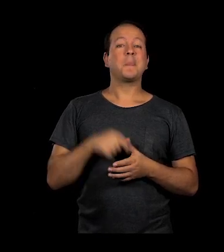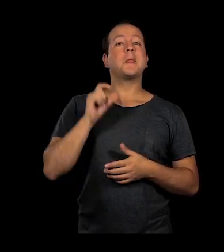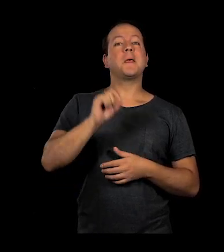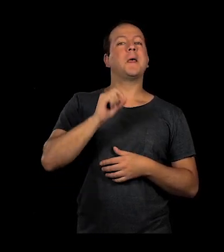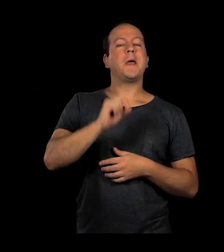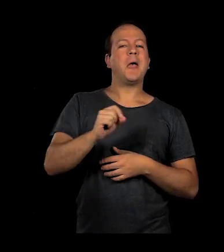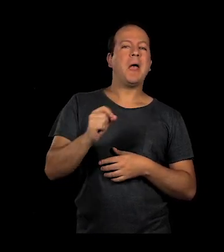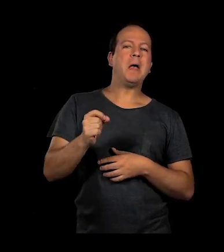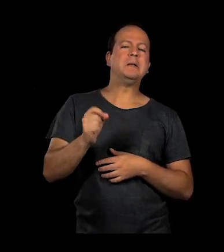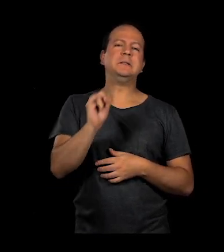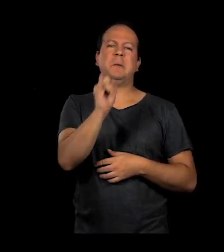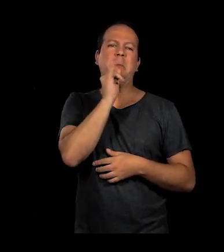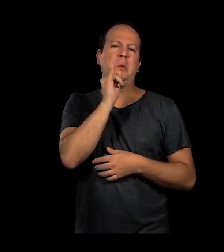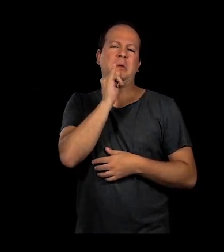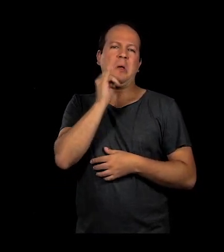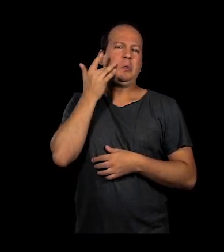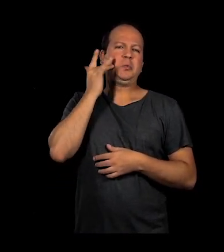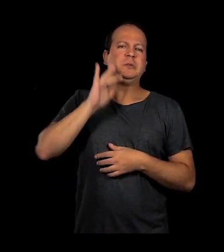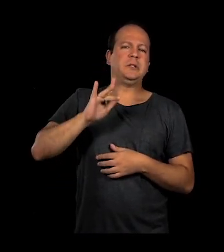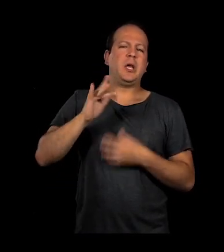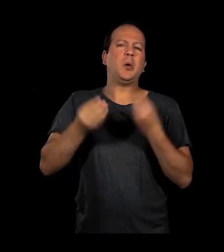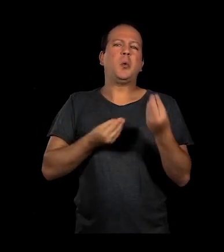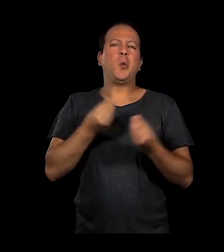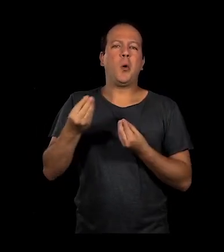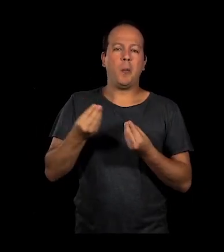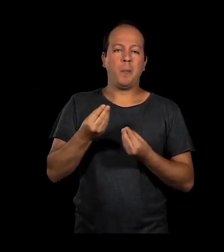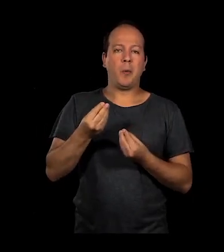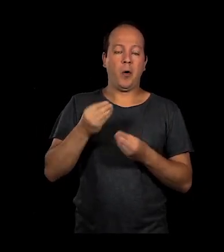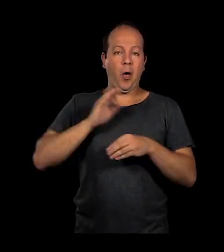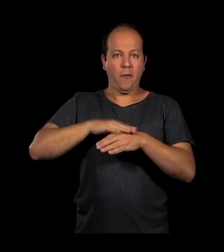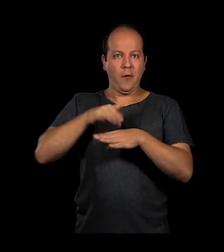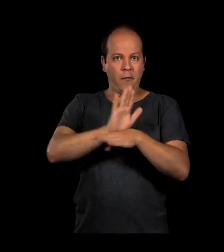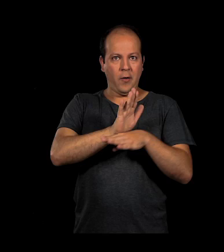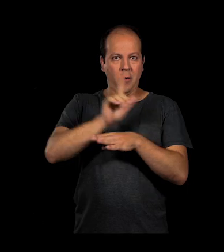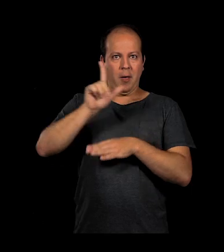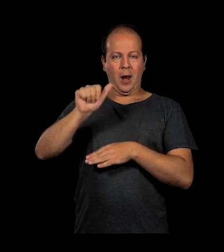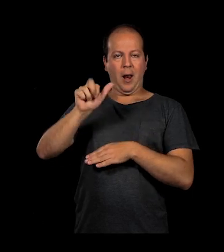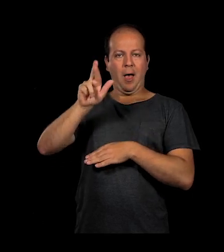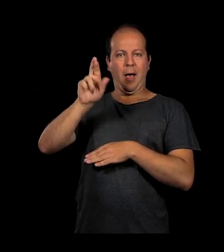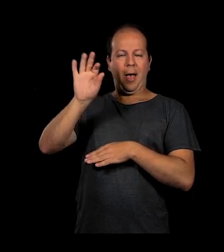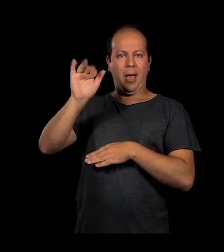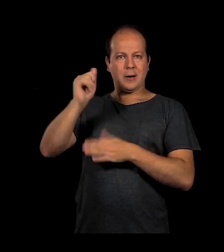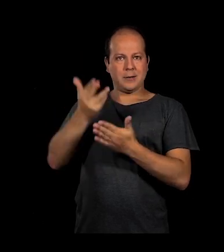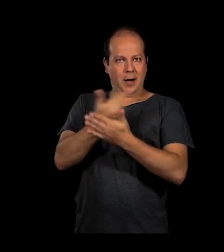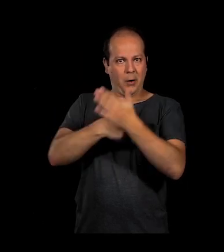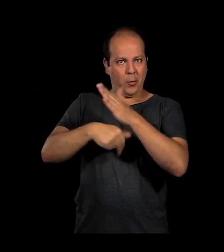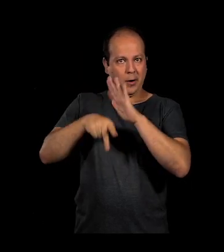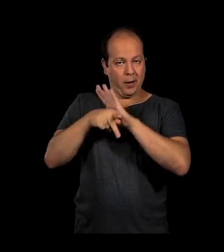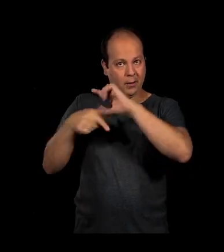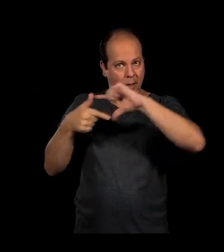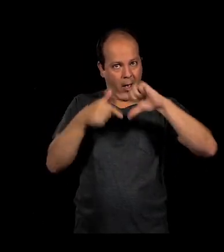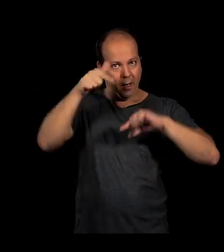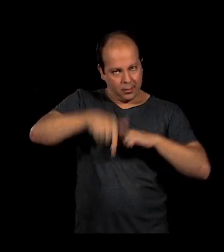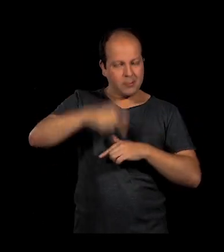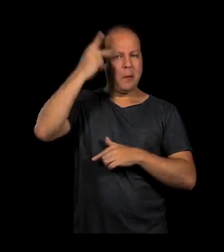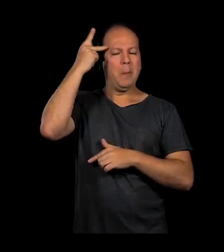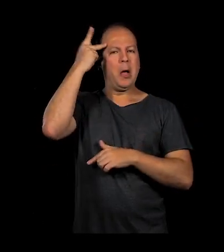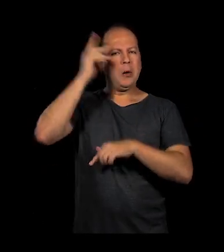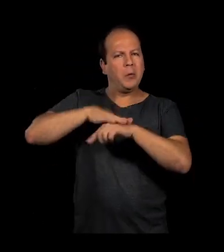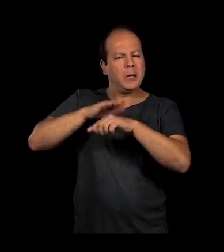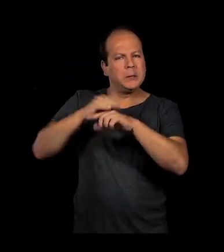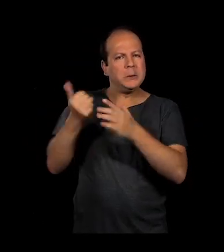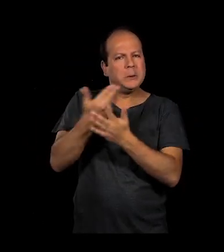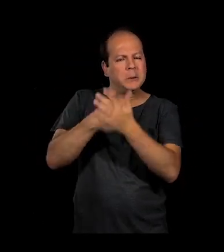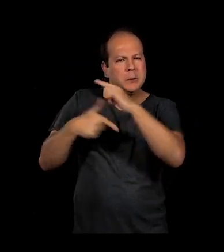assim não sei qual a ect agora nessa católica de são paulo e ea questão